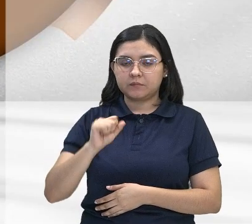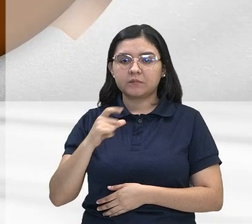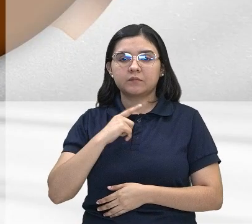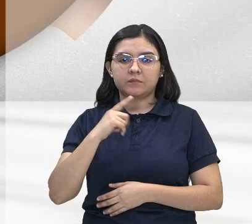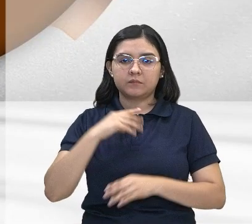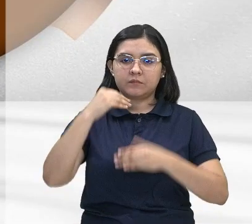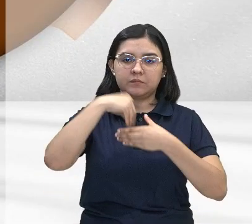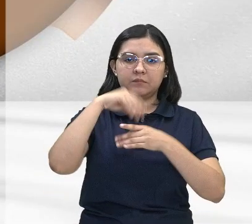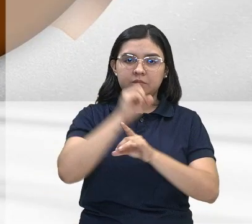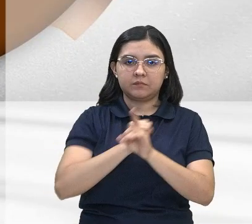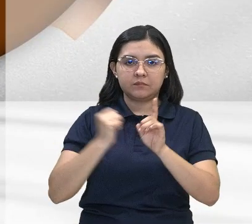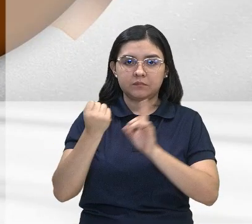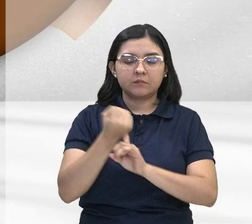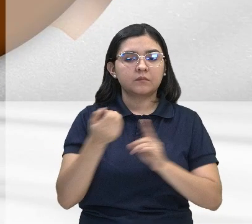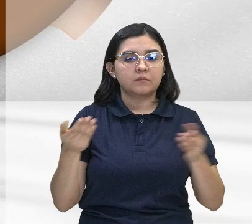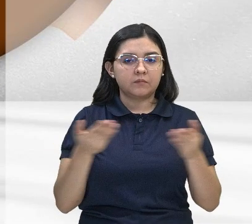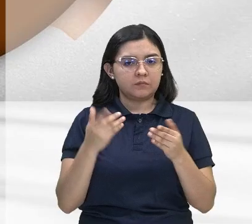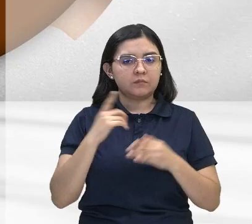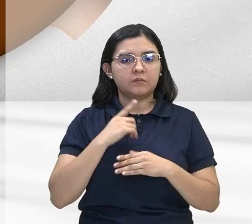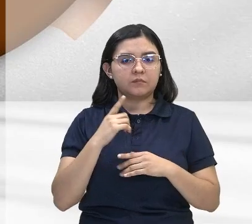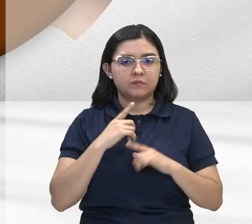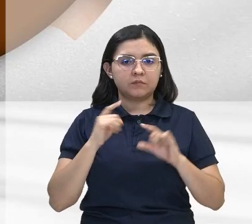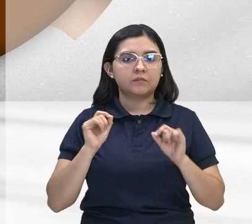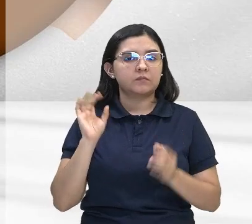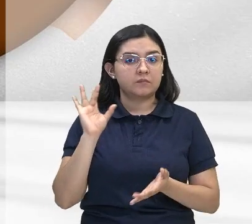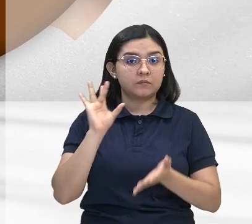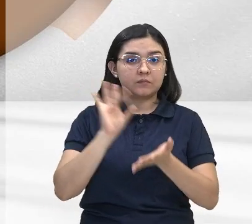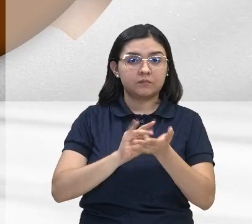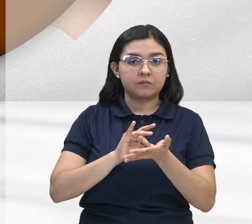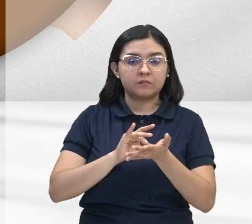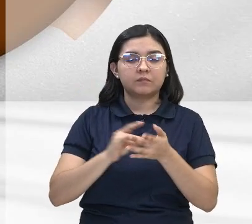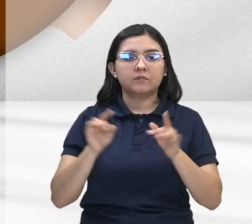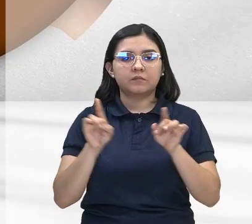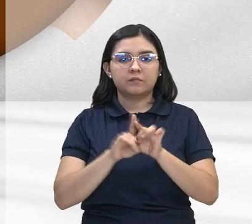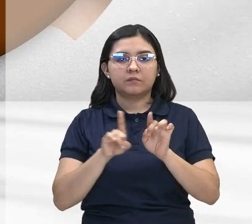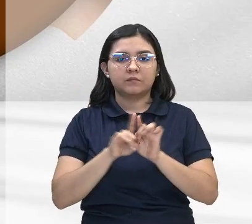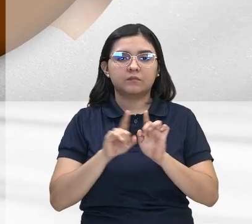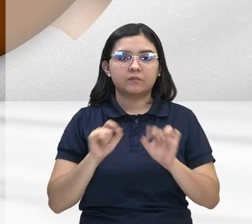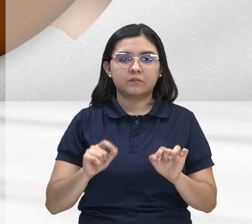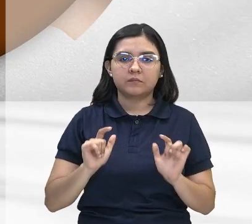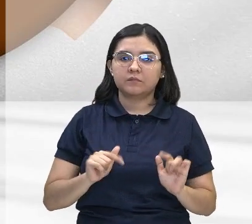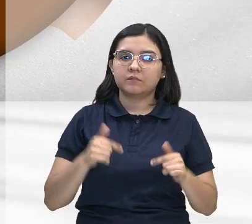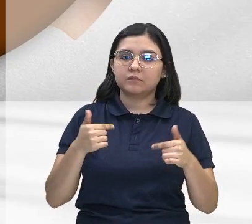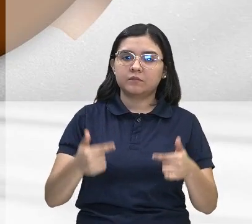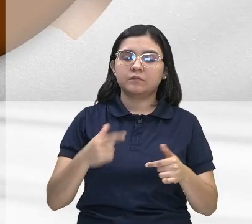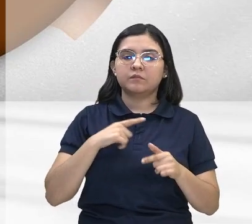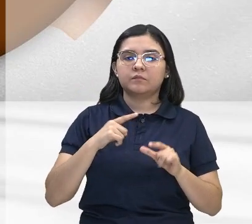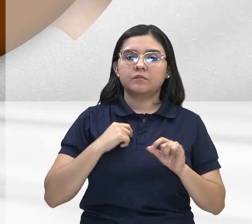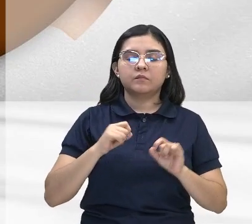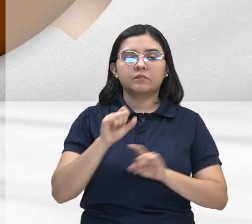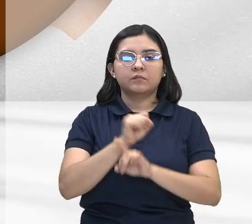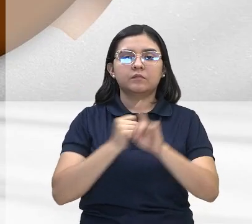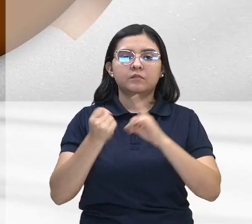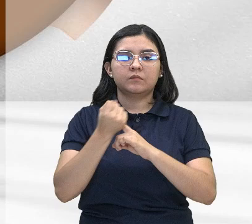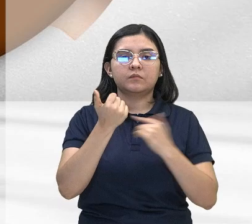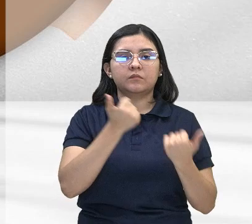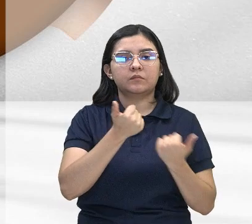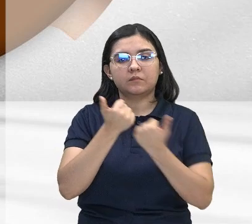nossa sociedade. Elas existem de fato e trabalham com atividades de assistência